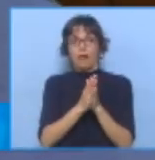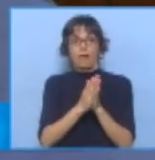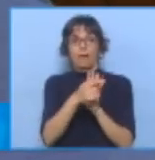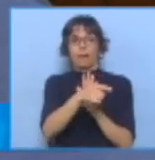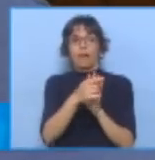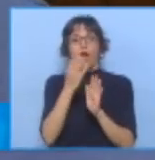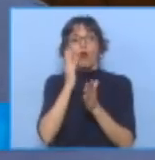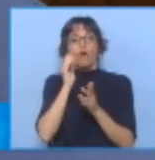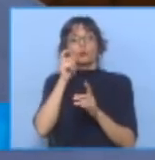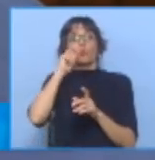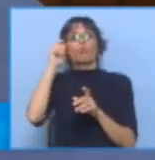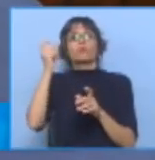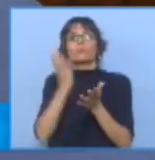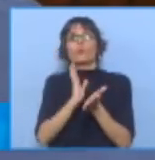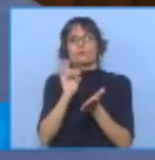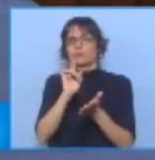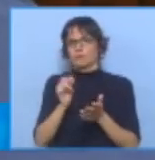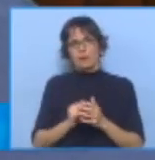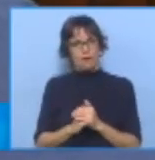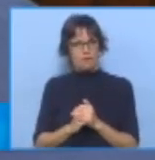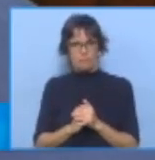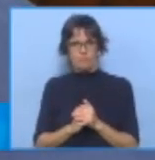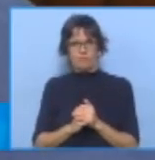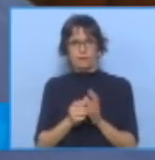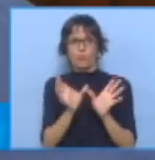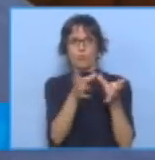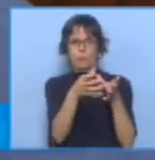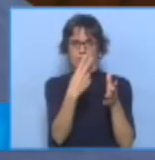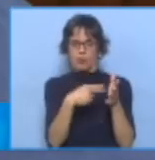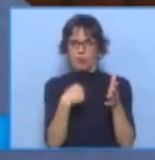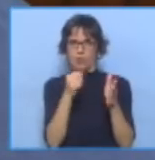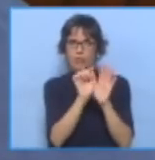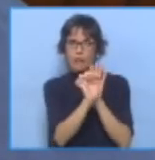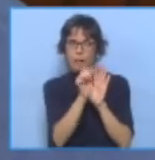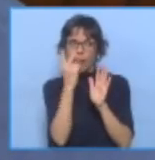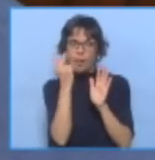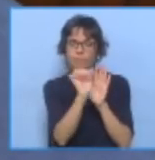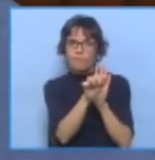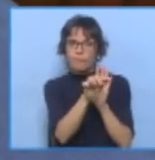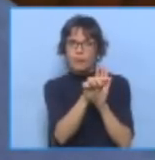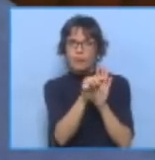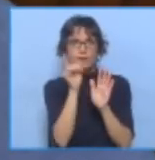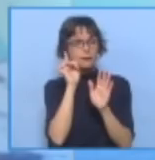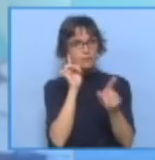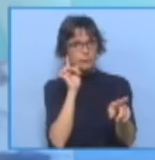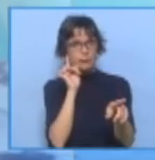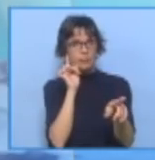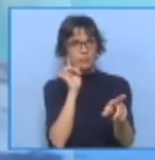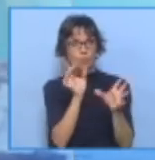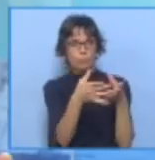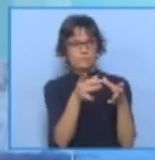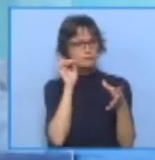ruínas. É importante os cristãos e as comunidades cristãs que lá vivem. E sem as comunidades cristãs,